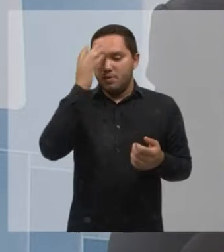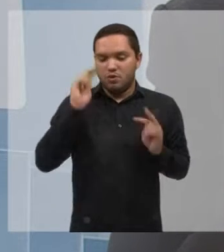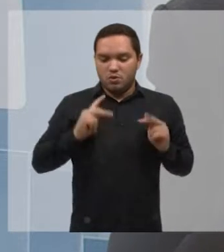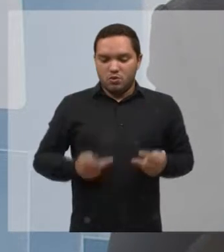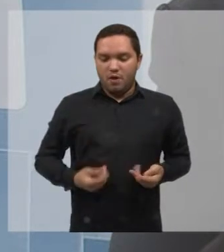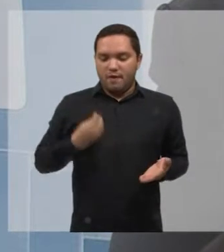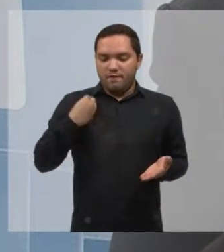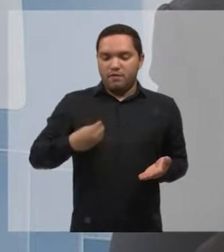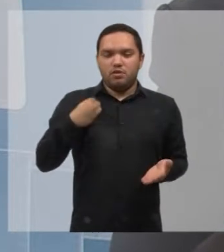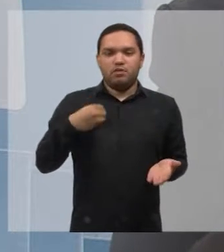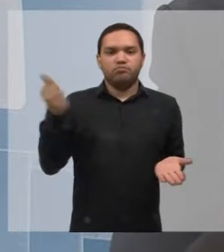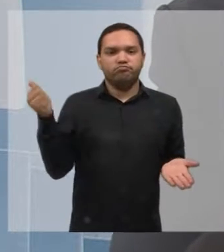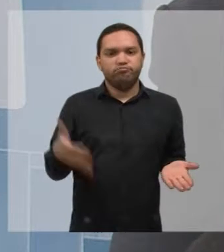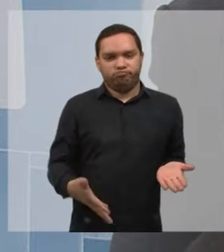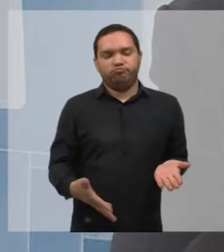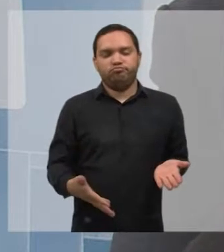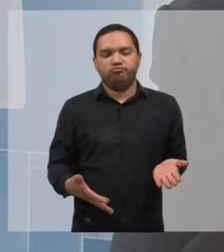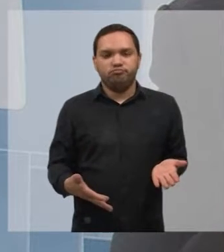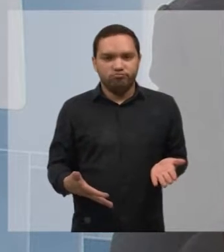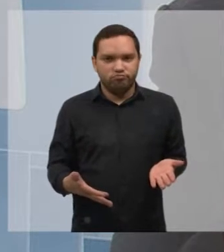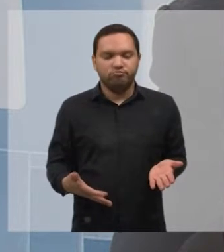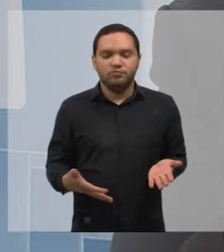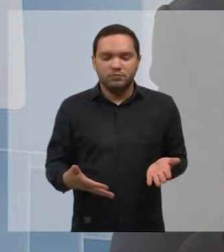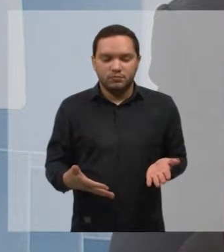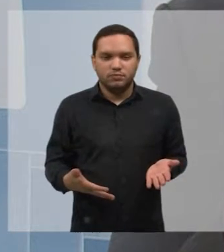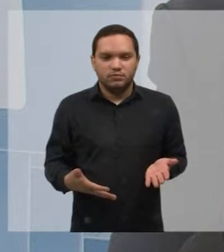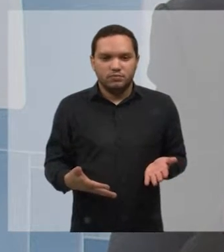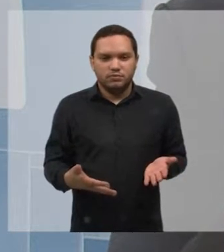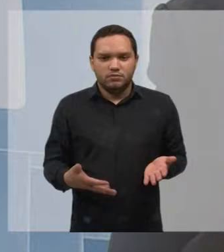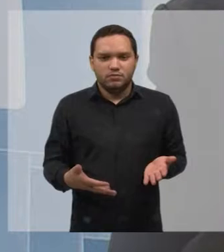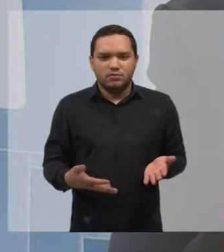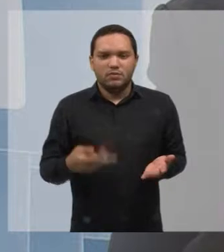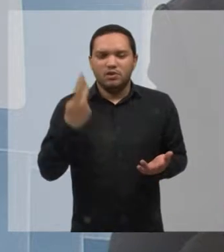maneira banal que eles